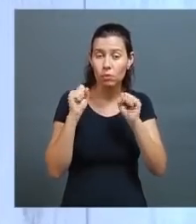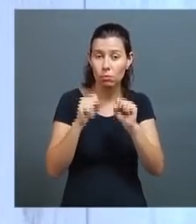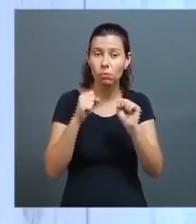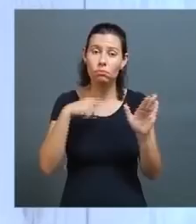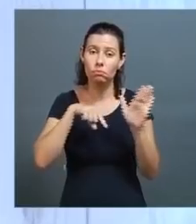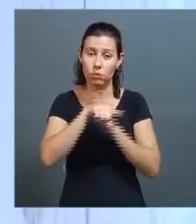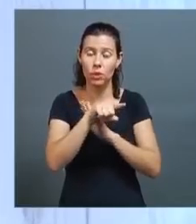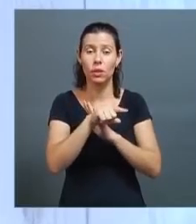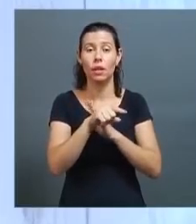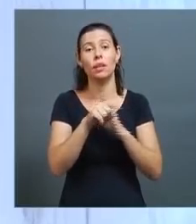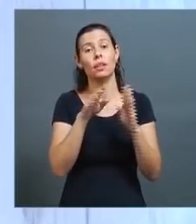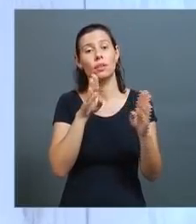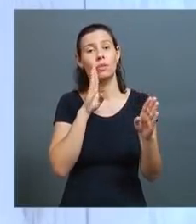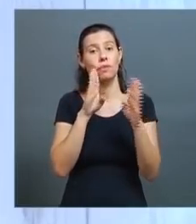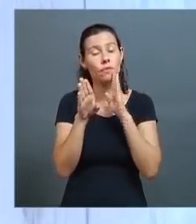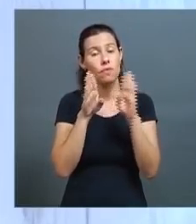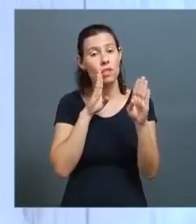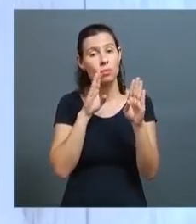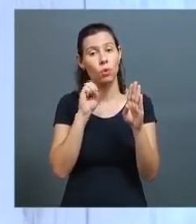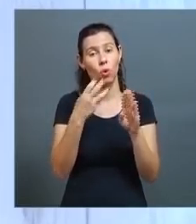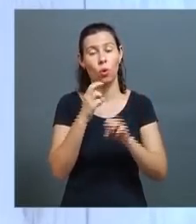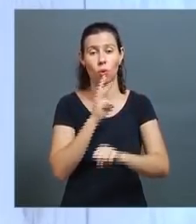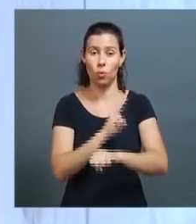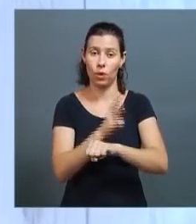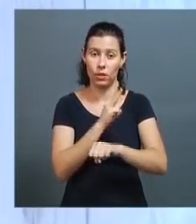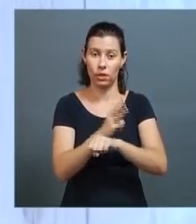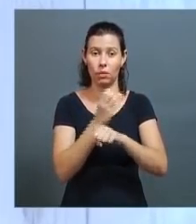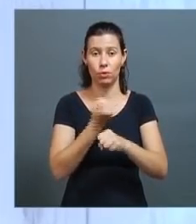especialistas aqui ao vivo. Envie para o nosso WhatsApp